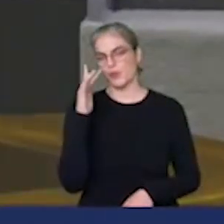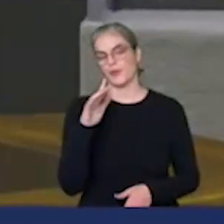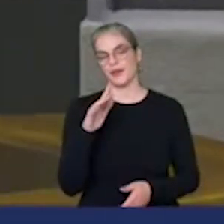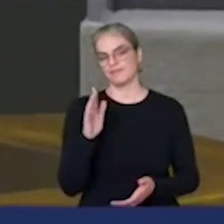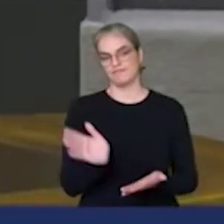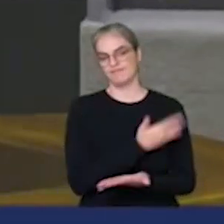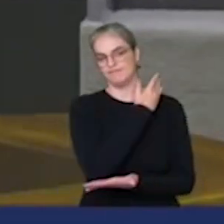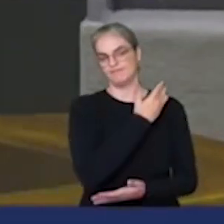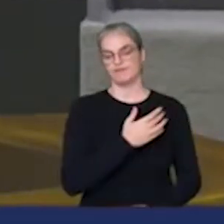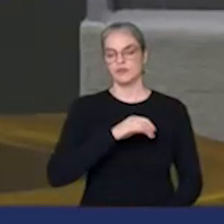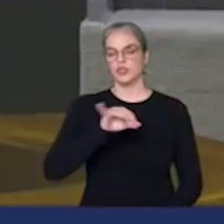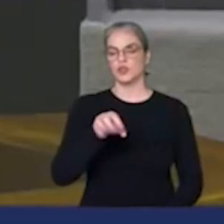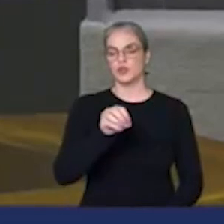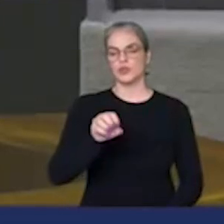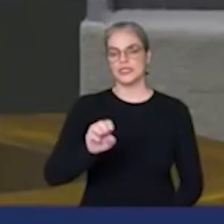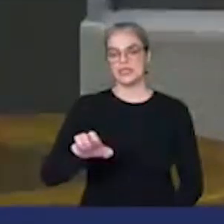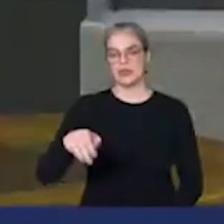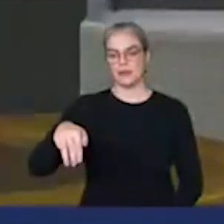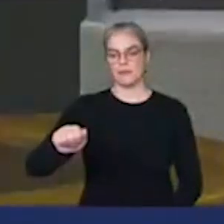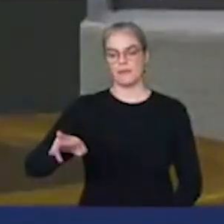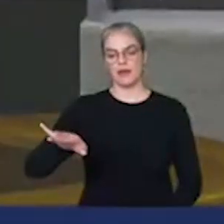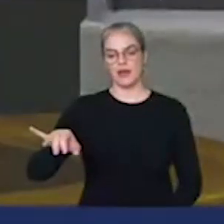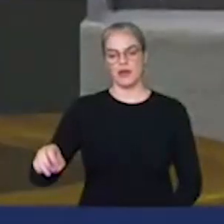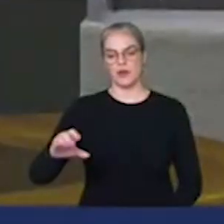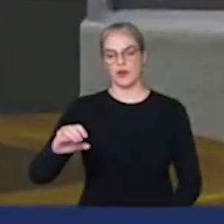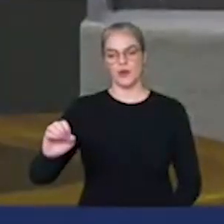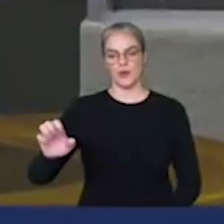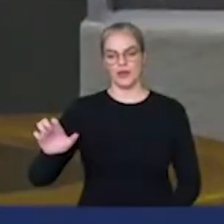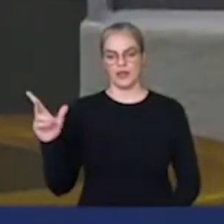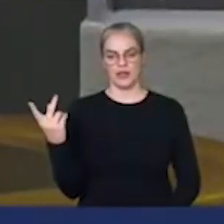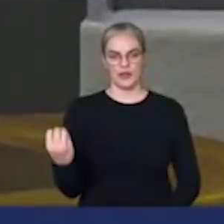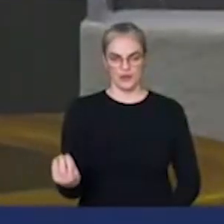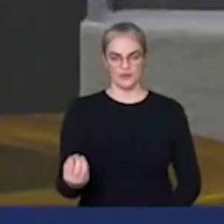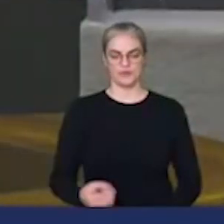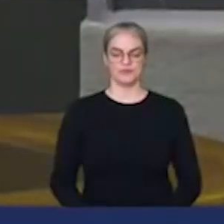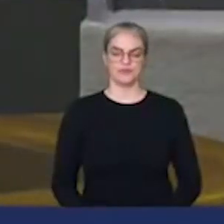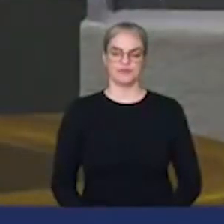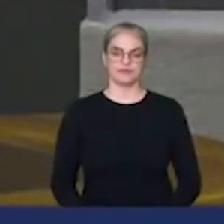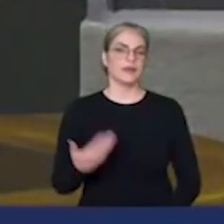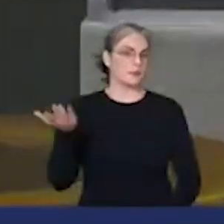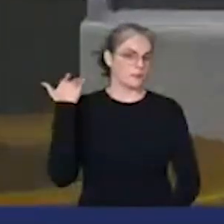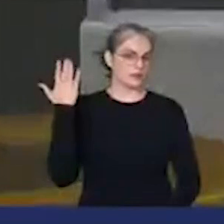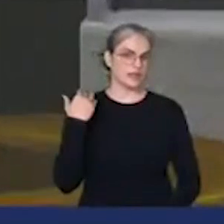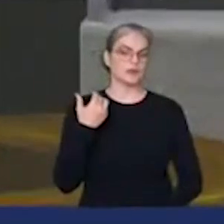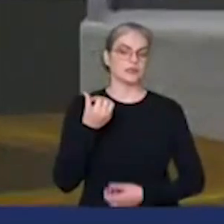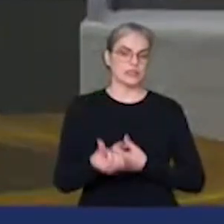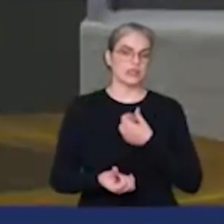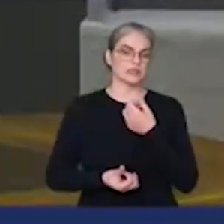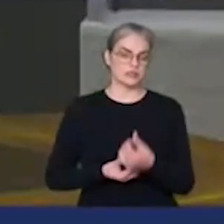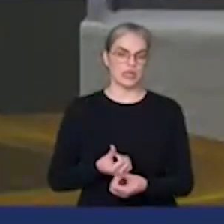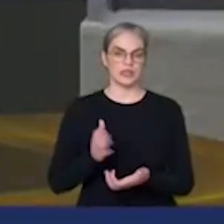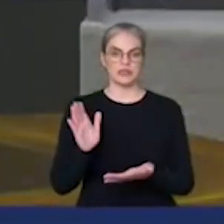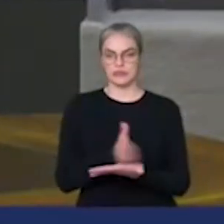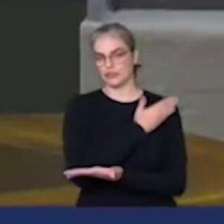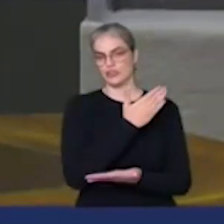Mário Coelho. De primeira era de cada semestre caía um presidente da Petrobras. Agora está de 15 em